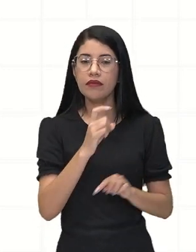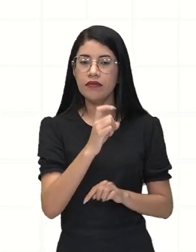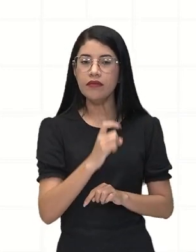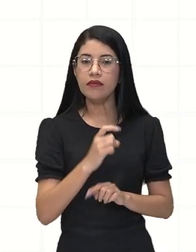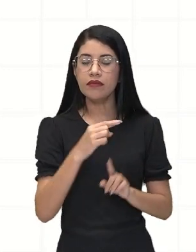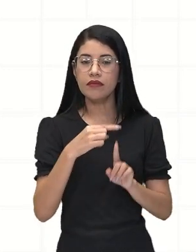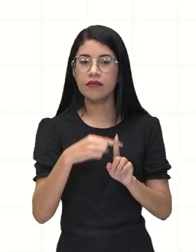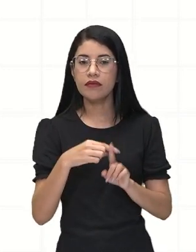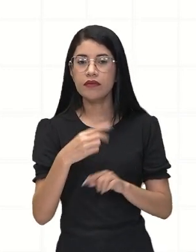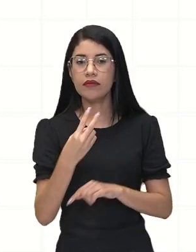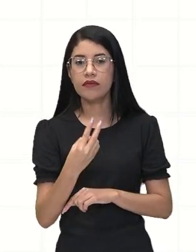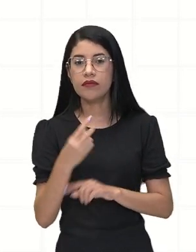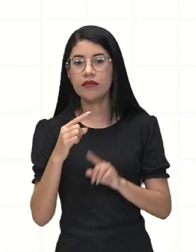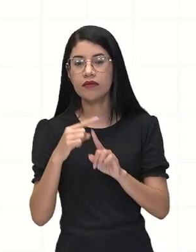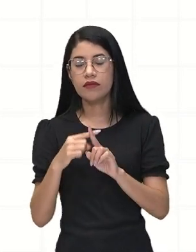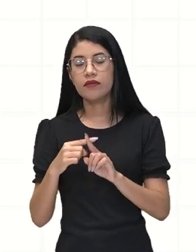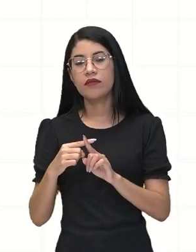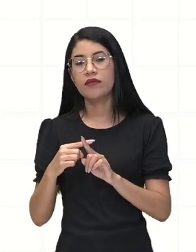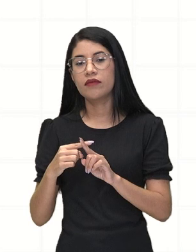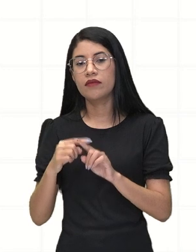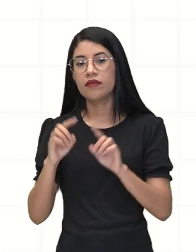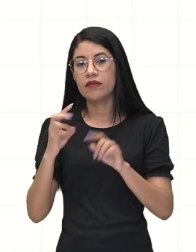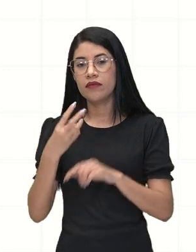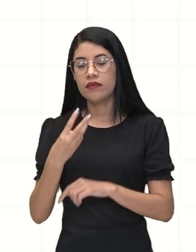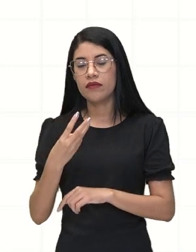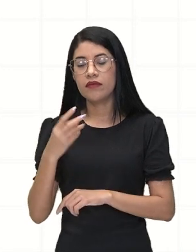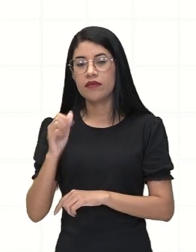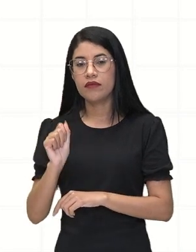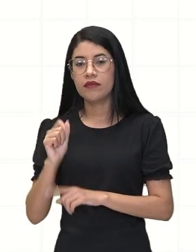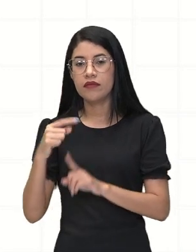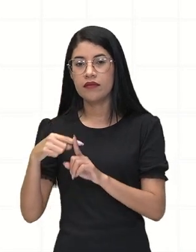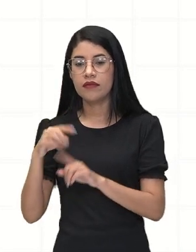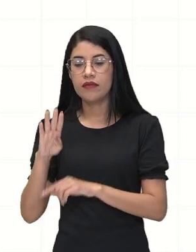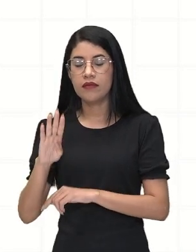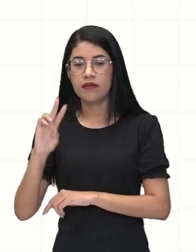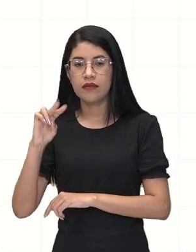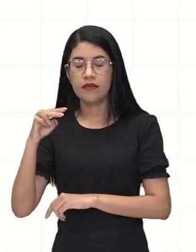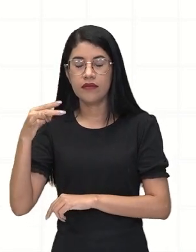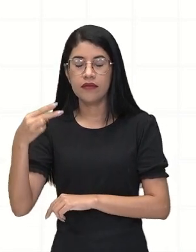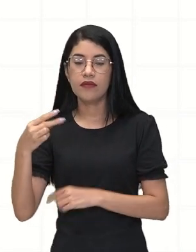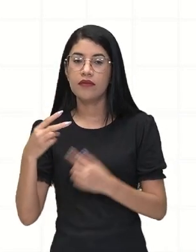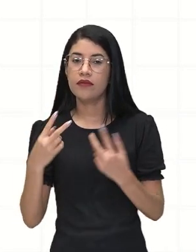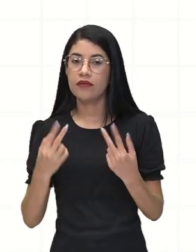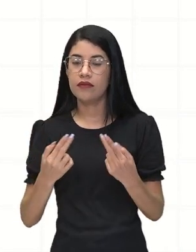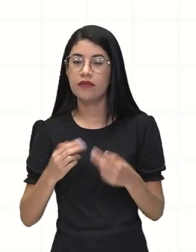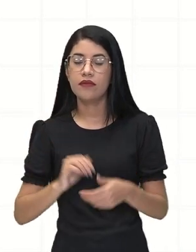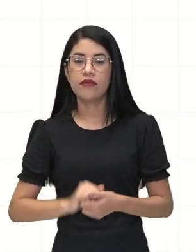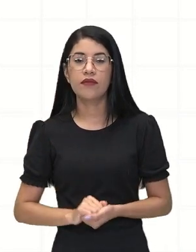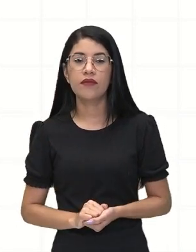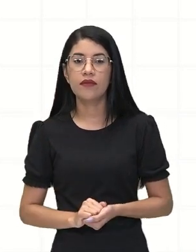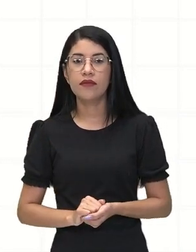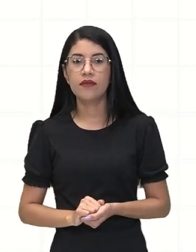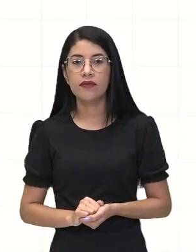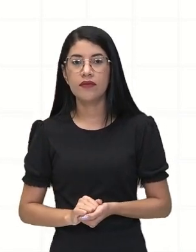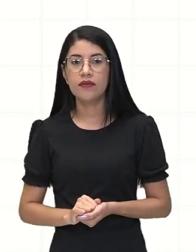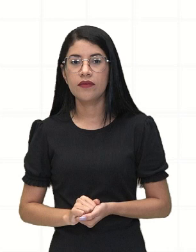valor que x mais 2 vezes 3a mais b quadrado. Tudo